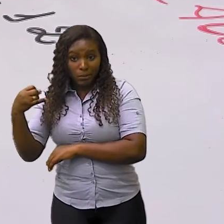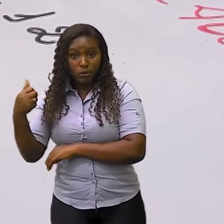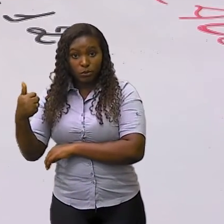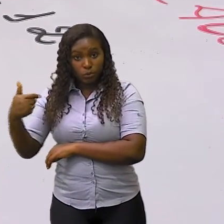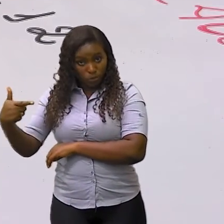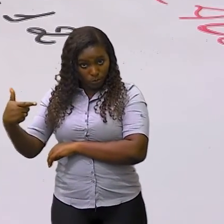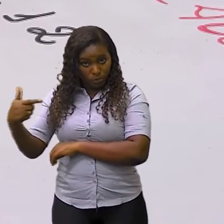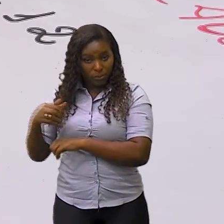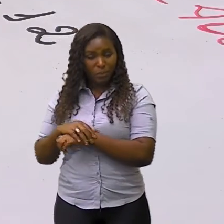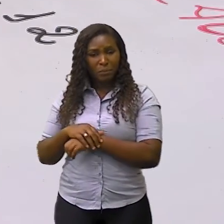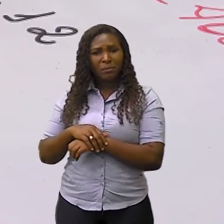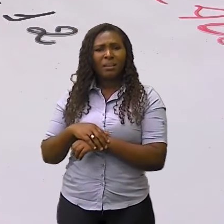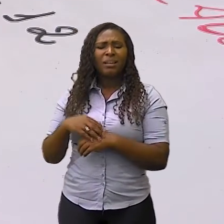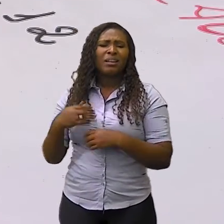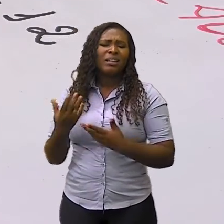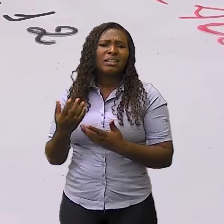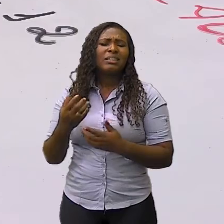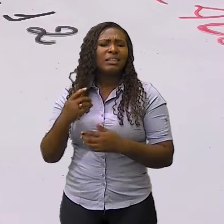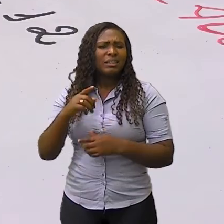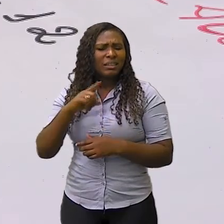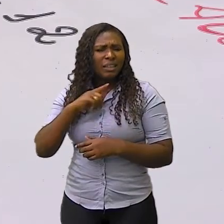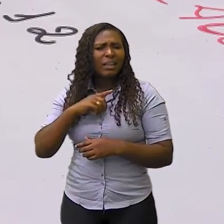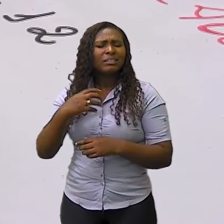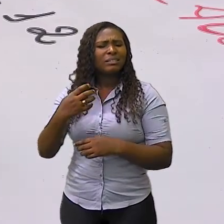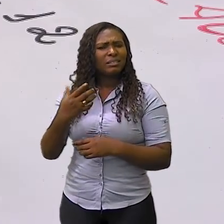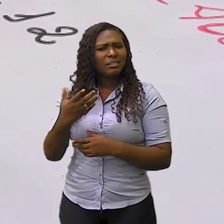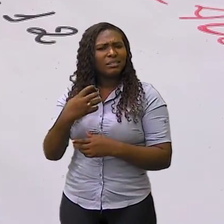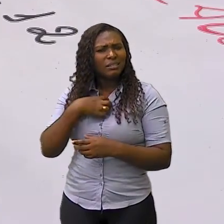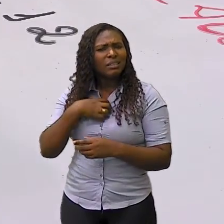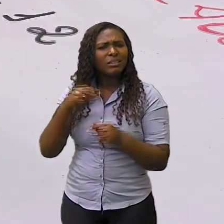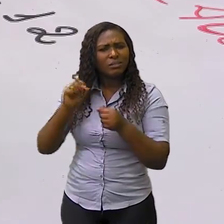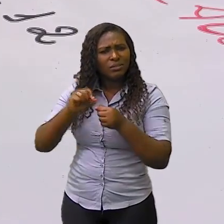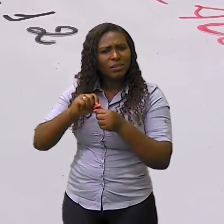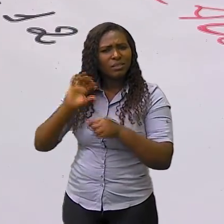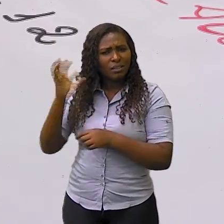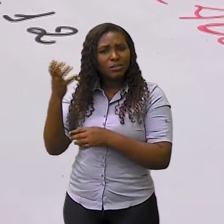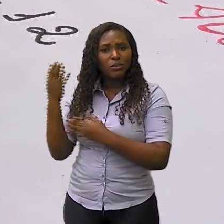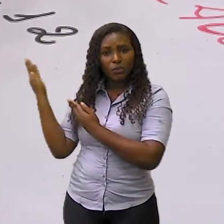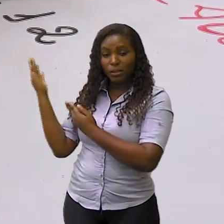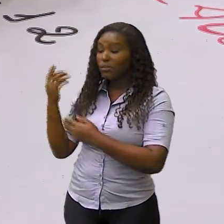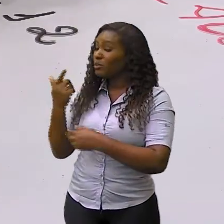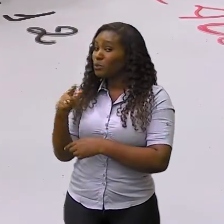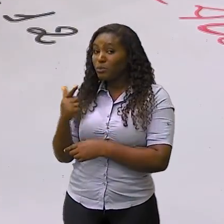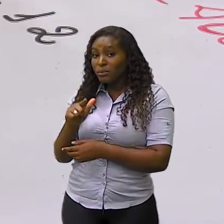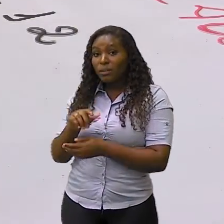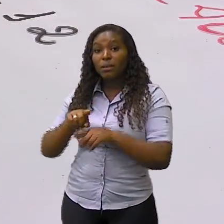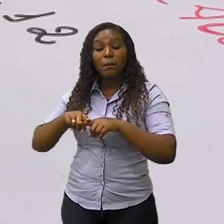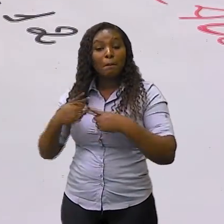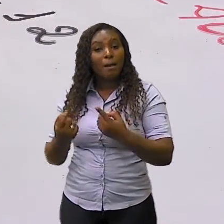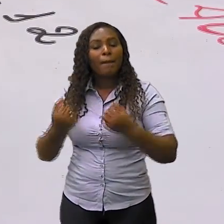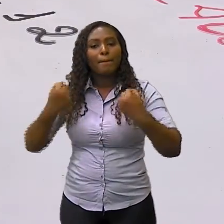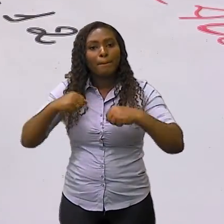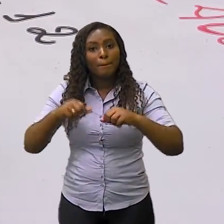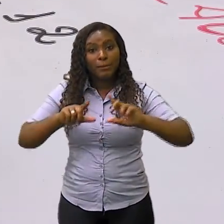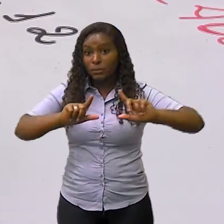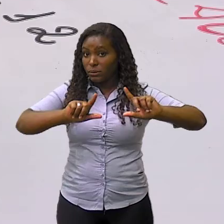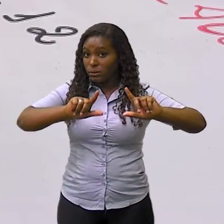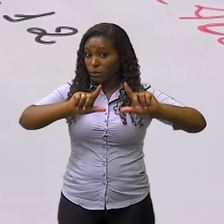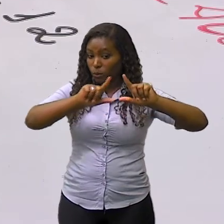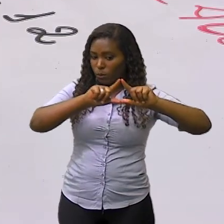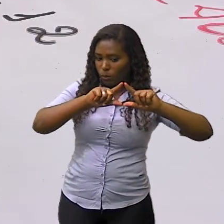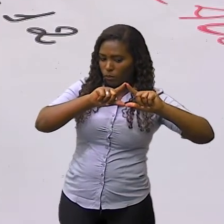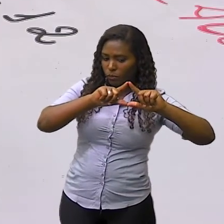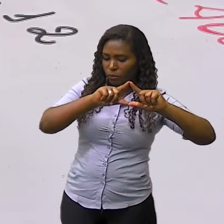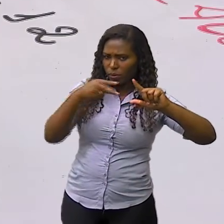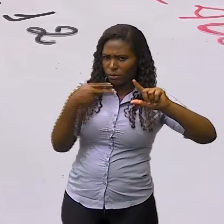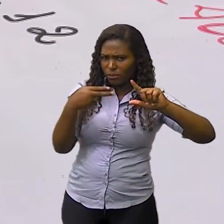aqui x ao quadrado menos x menos 12 igual a zero. Então, o que eu vou fazer?